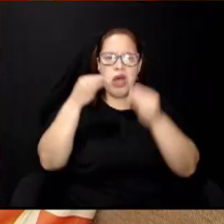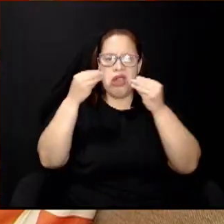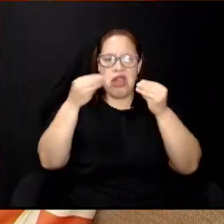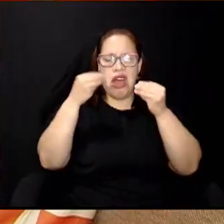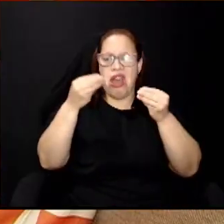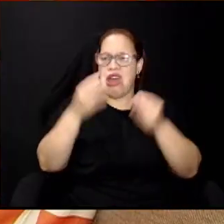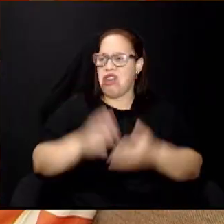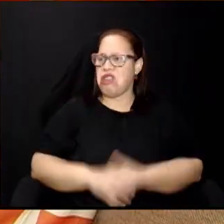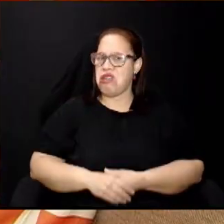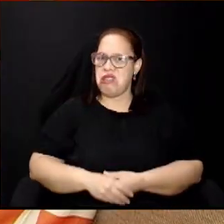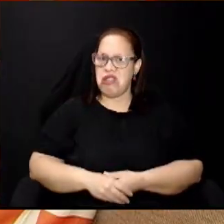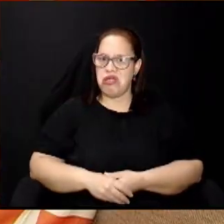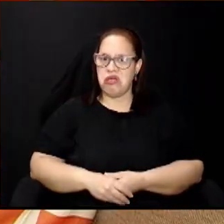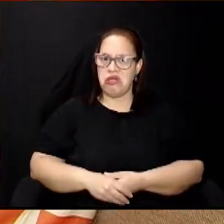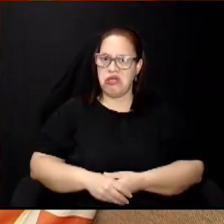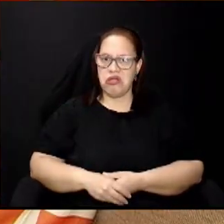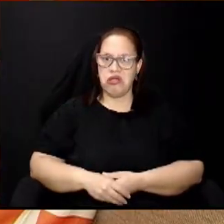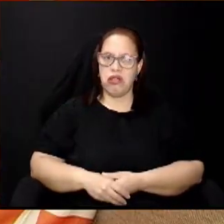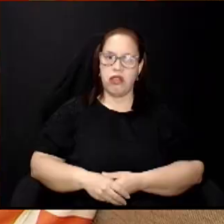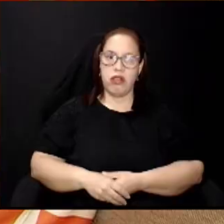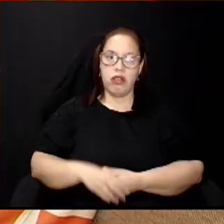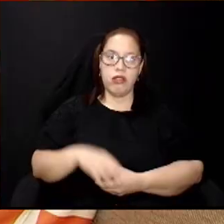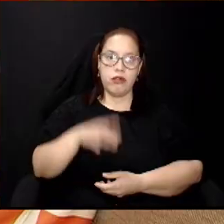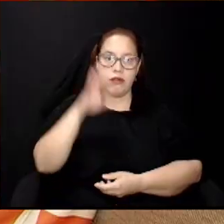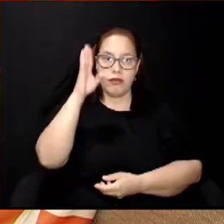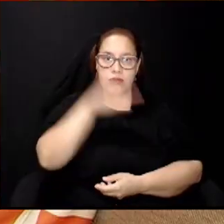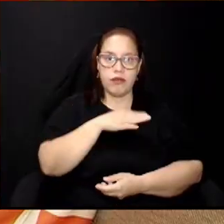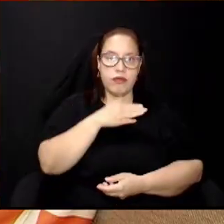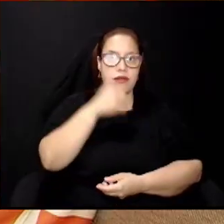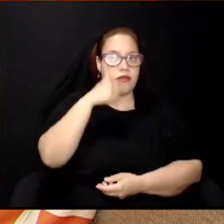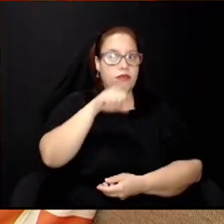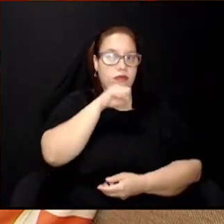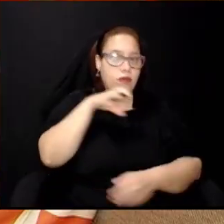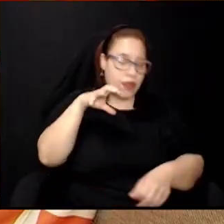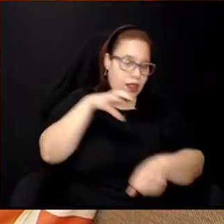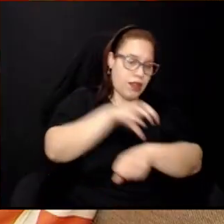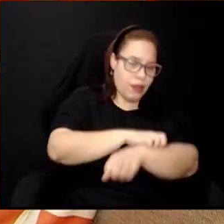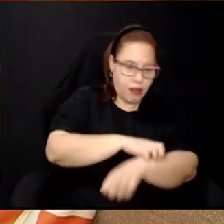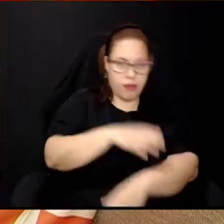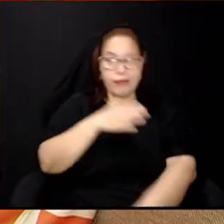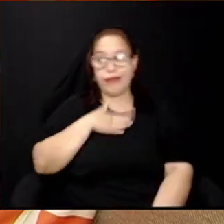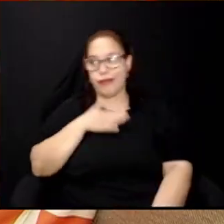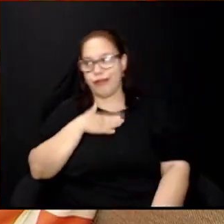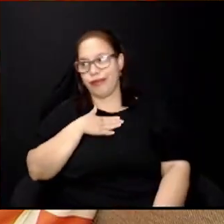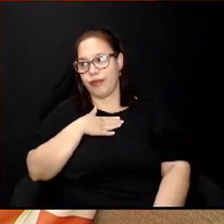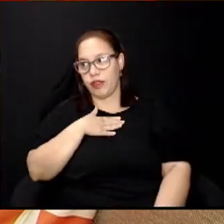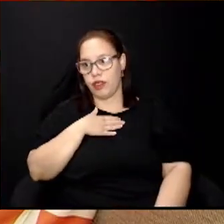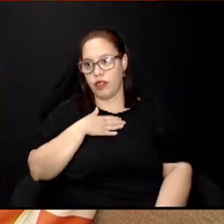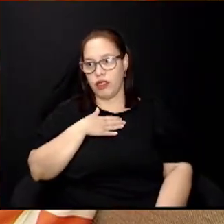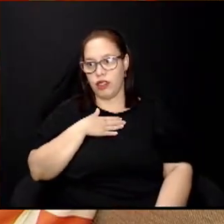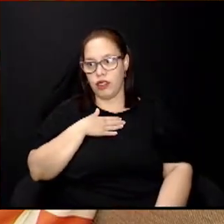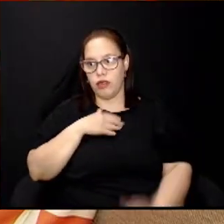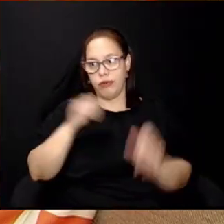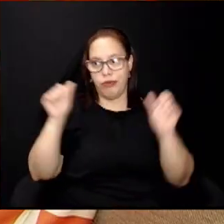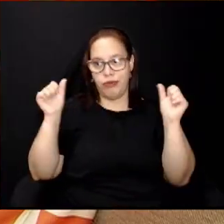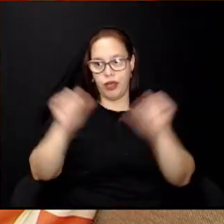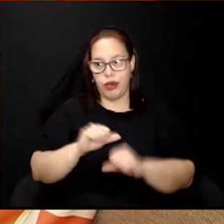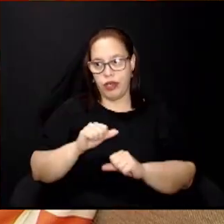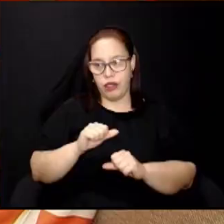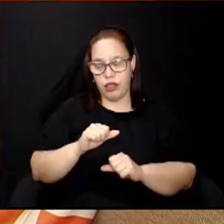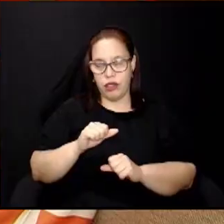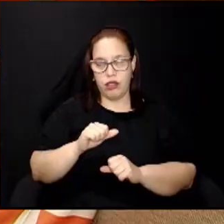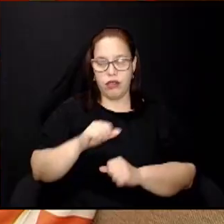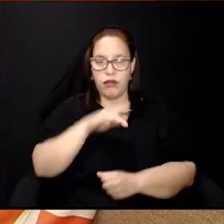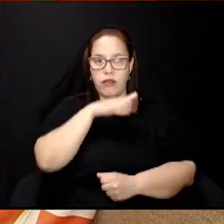se sente muito mal, mas eu acho que a mãe da criança que morde, pelo menos no meu caso, eu me sentia muito mais mal, porque eu falava,